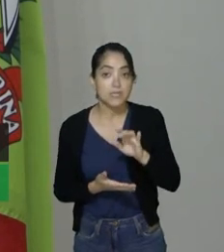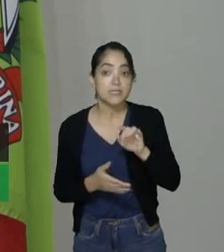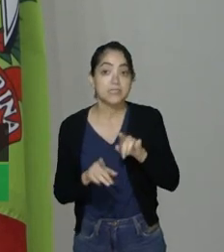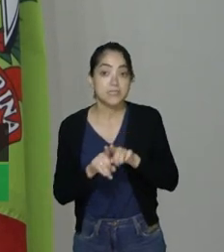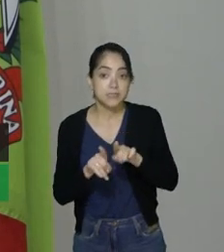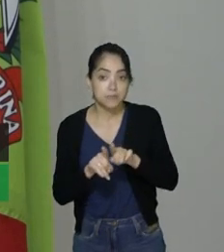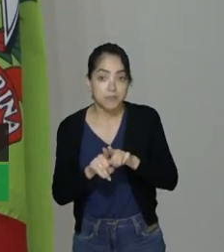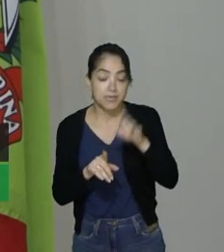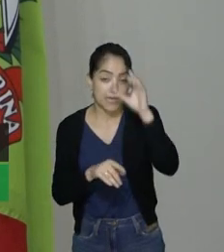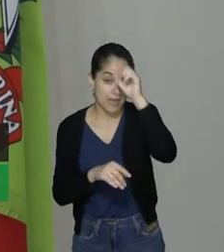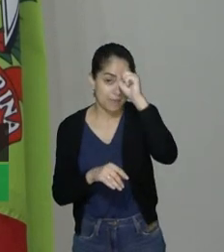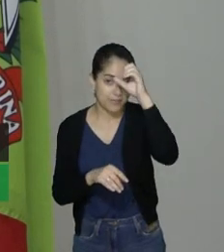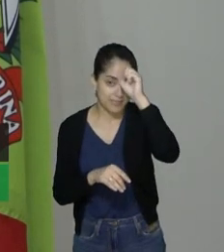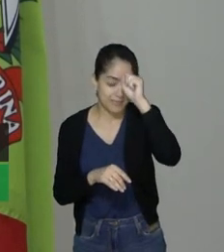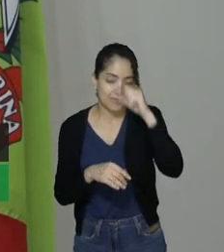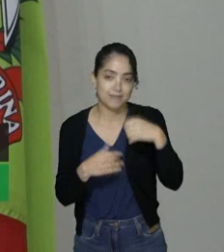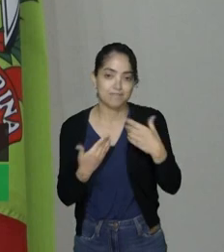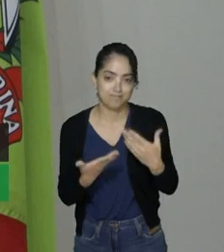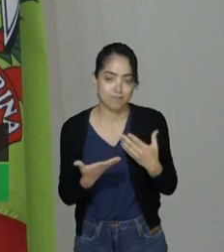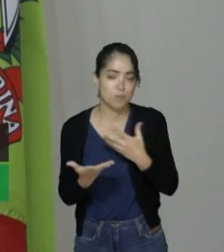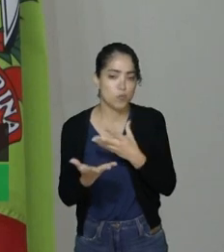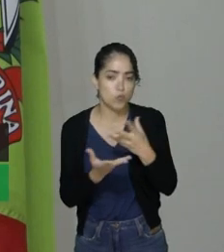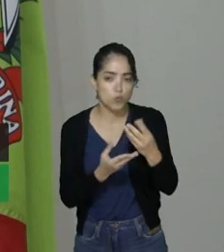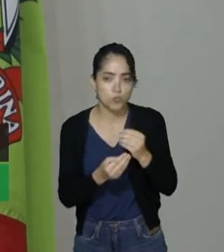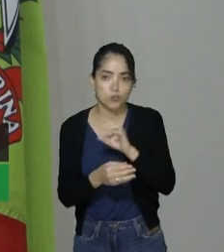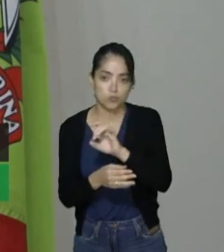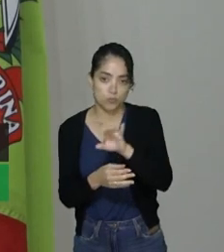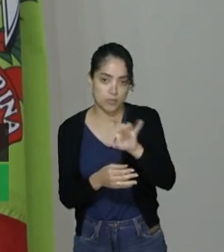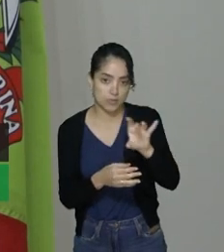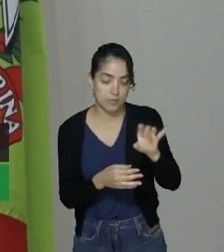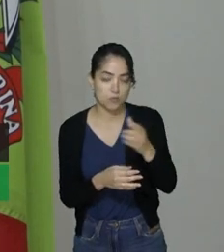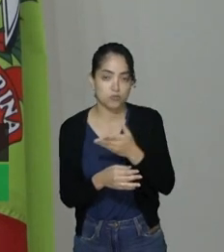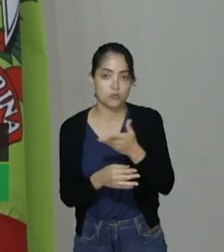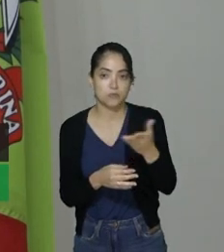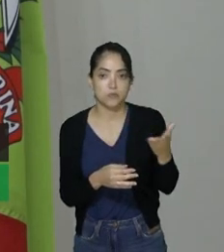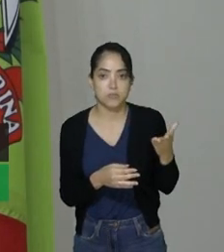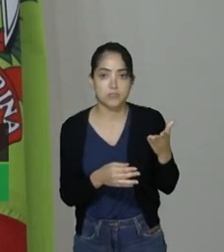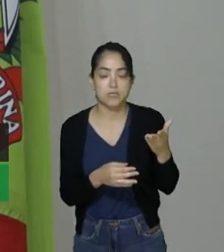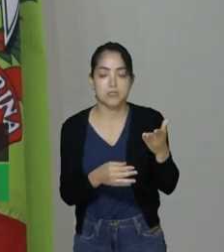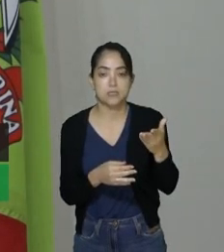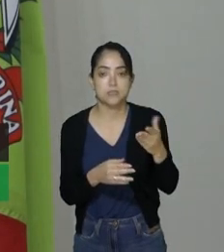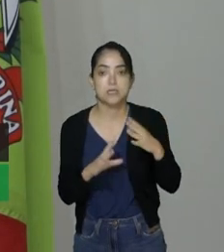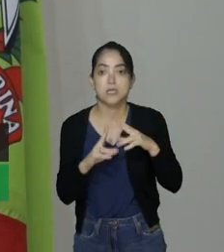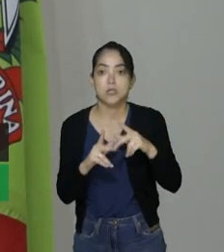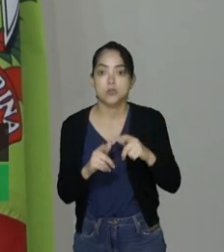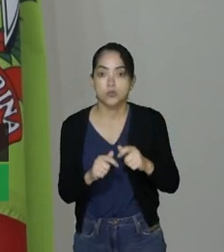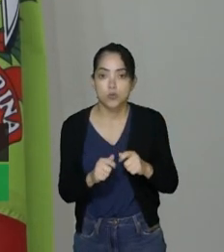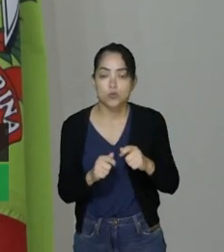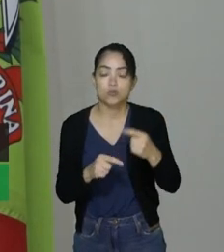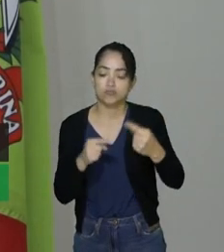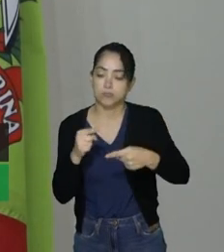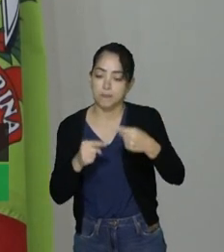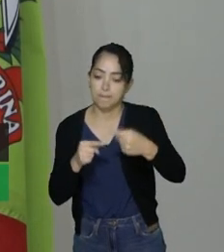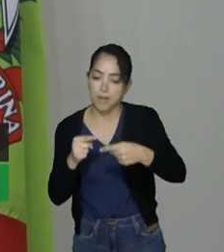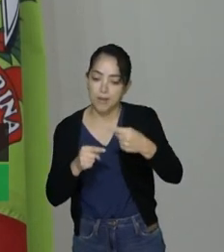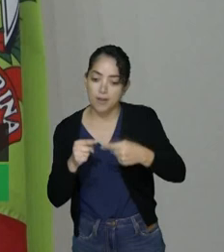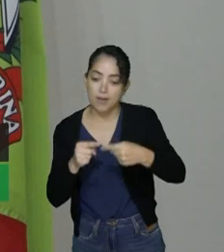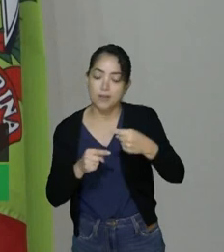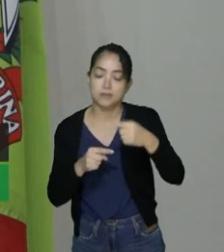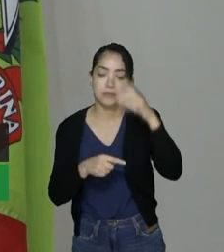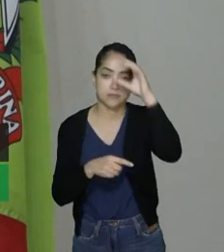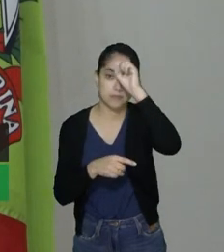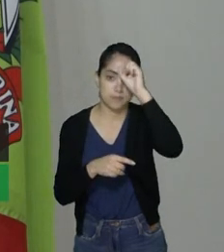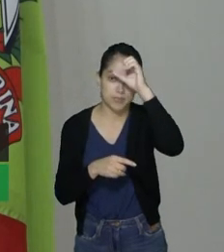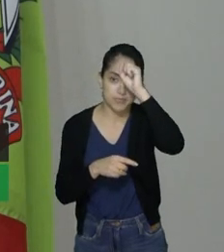pude aprender muito com cada um de vocês. Todos os debates eu aprendi,